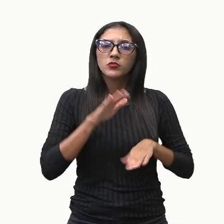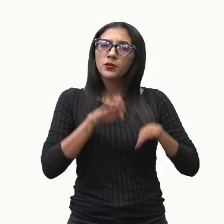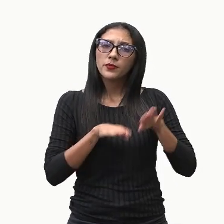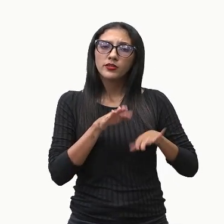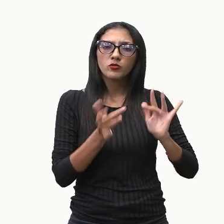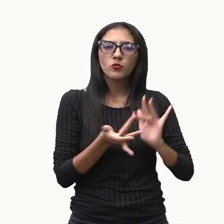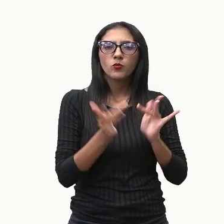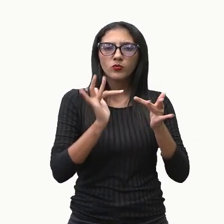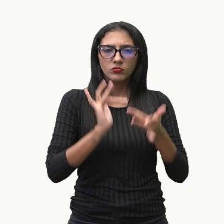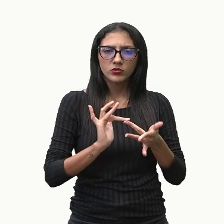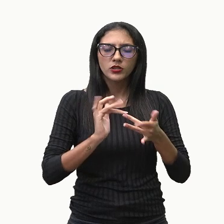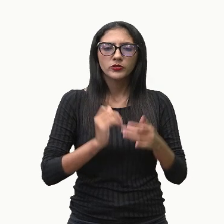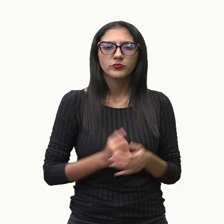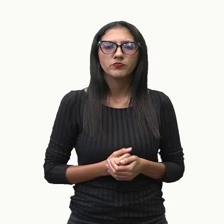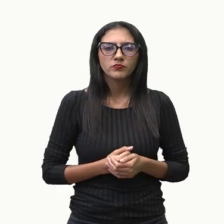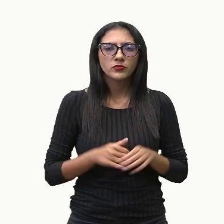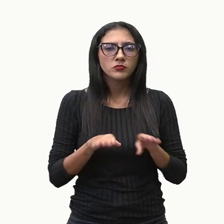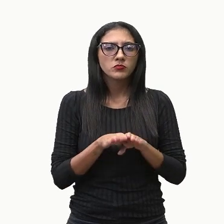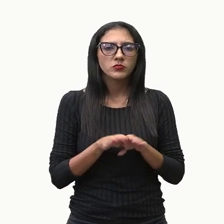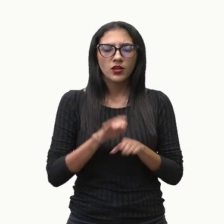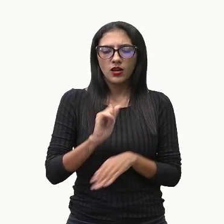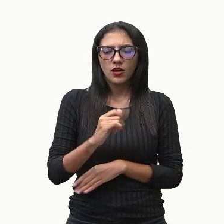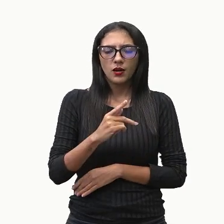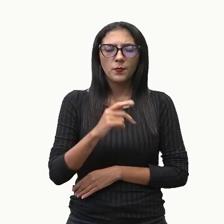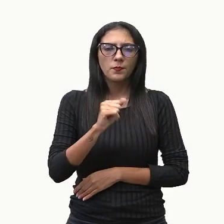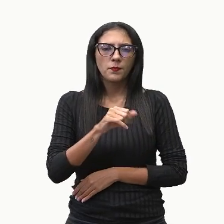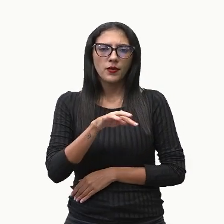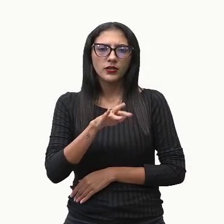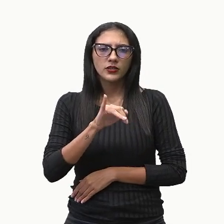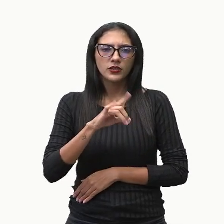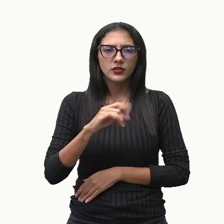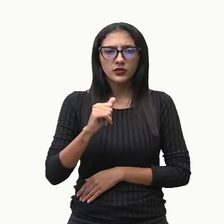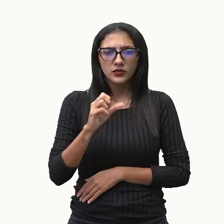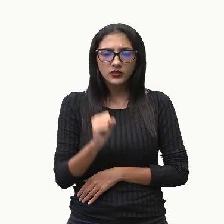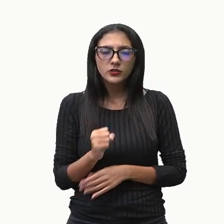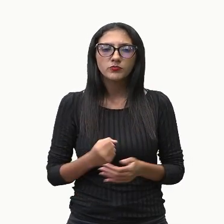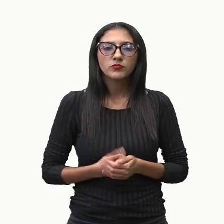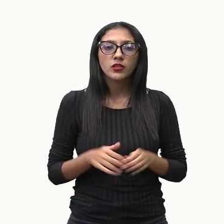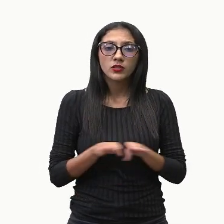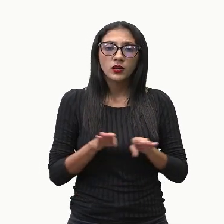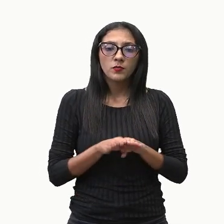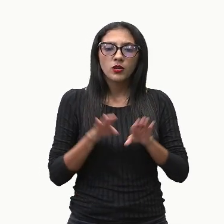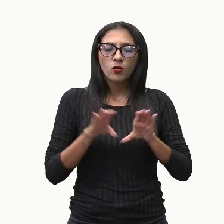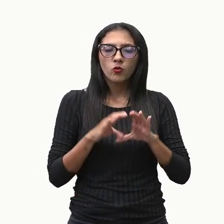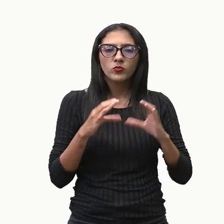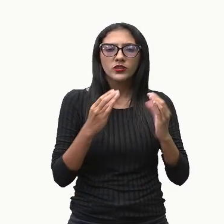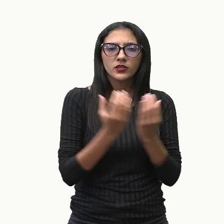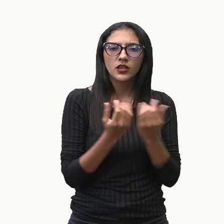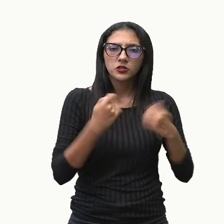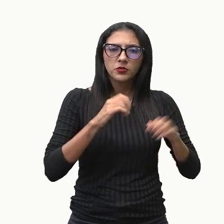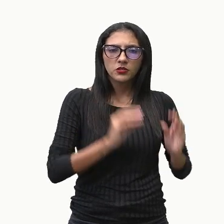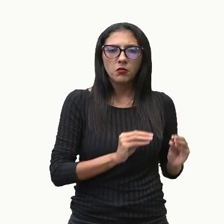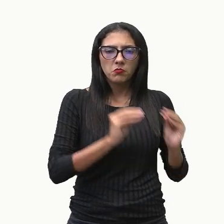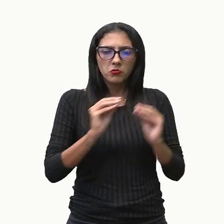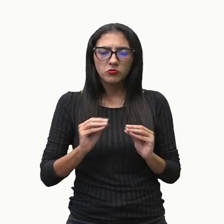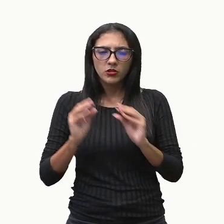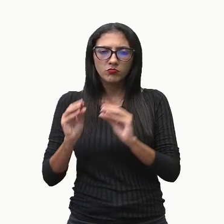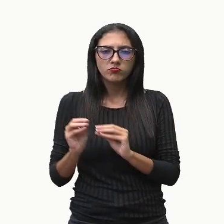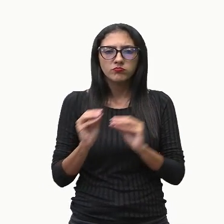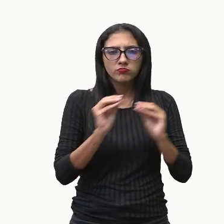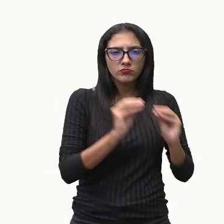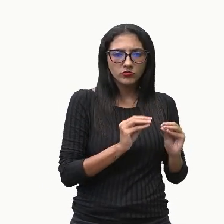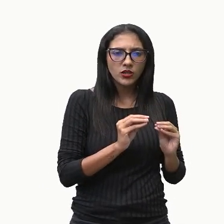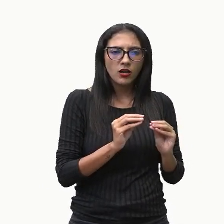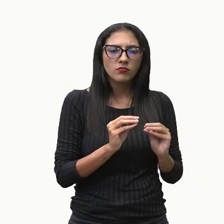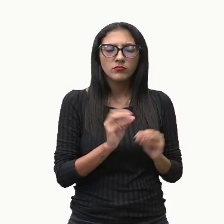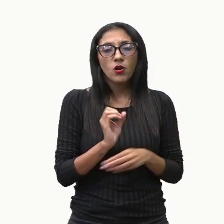contextos, que incluem os apátridas, comunidades nômades, indivíduos deslocados internamente e